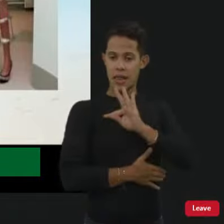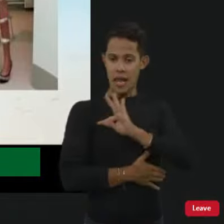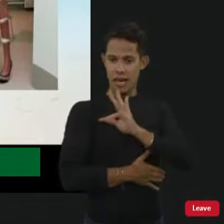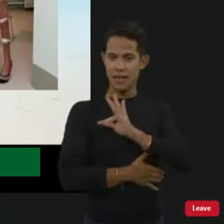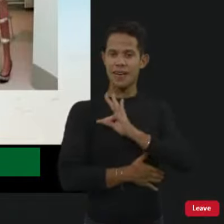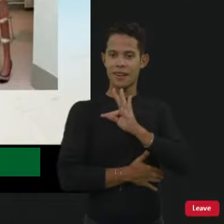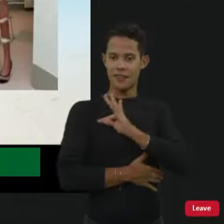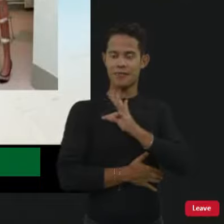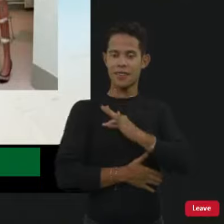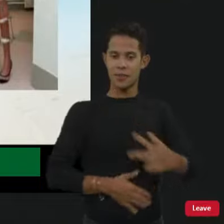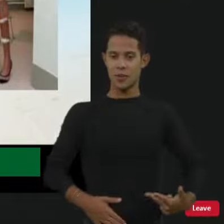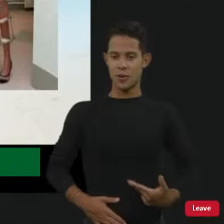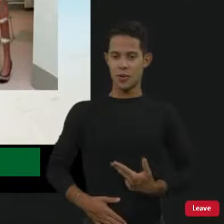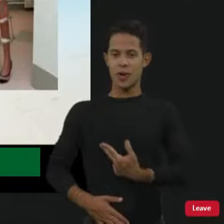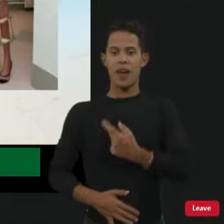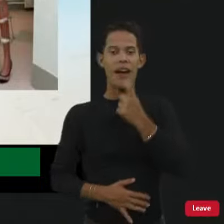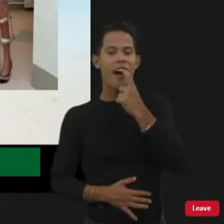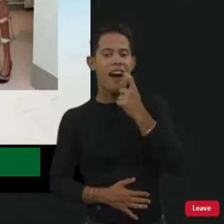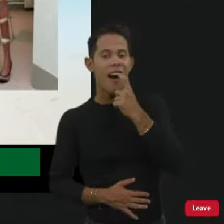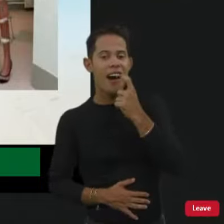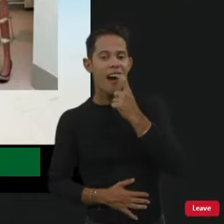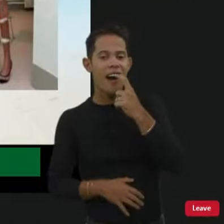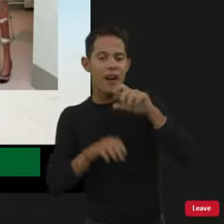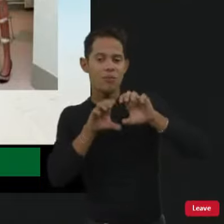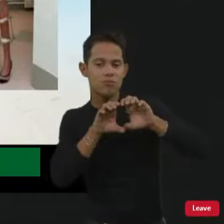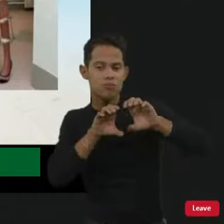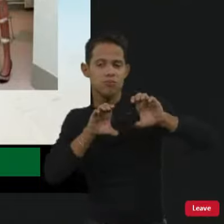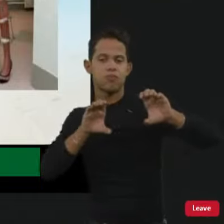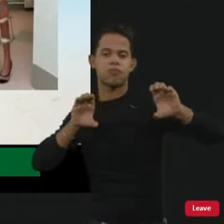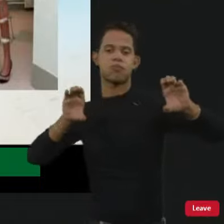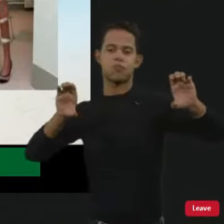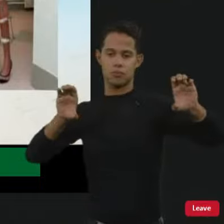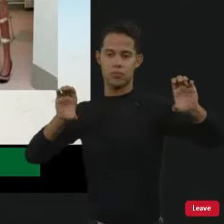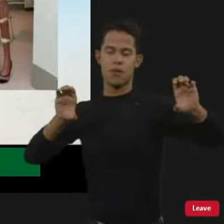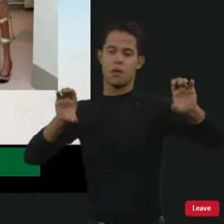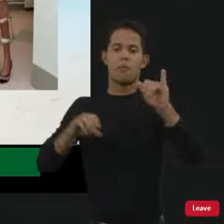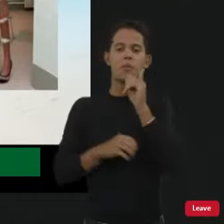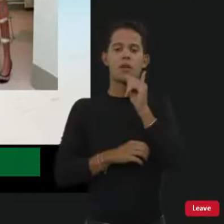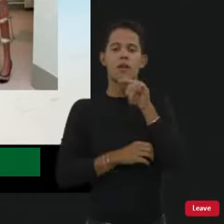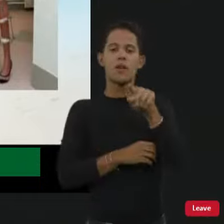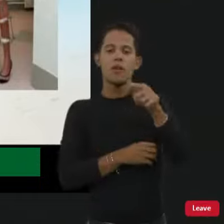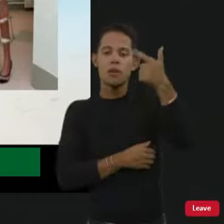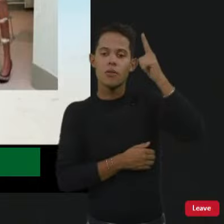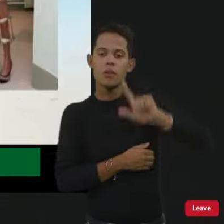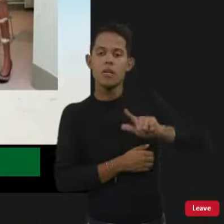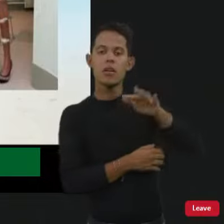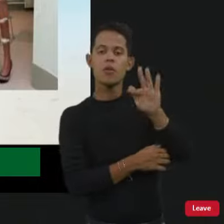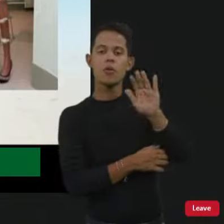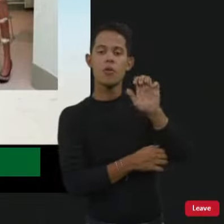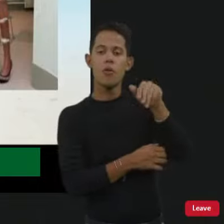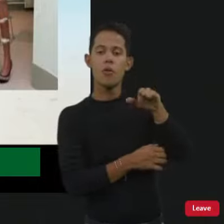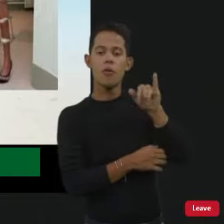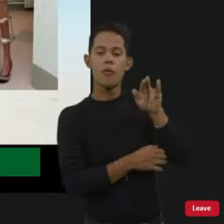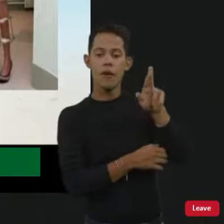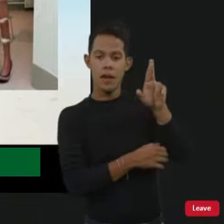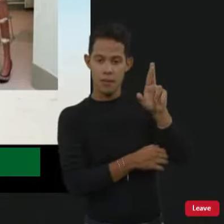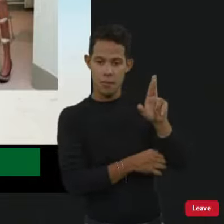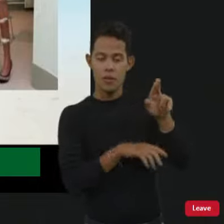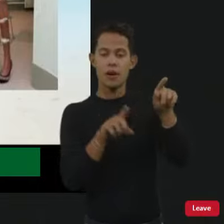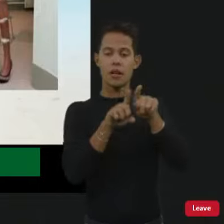ósseo, podendo ter um aumento quando você faz no fêmur e na tíbia de até